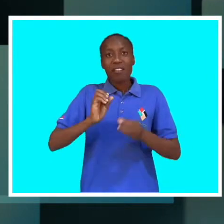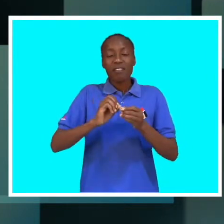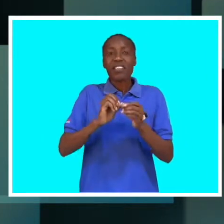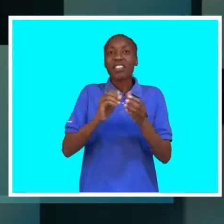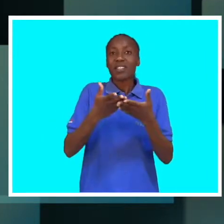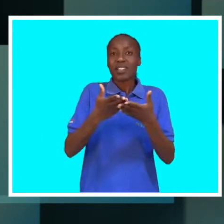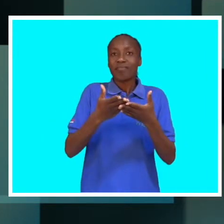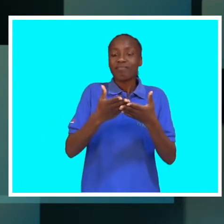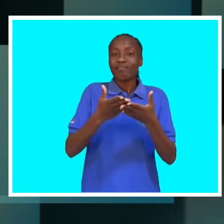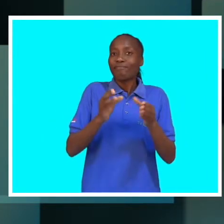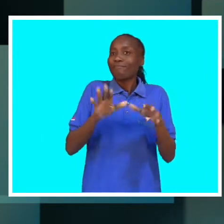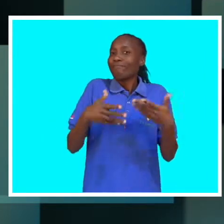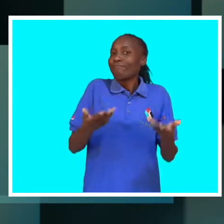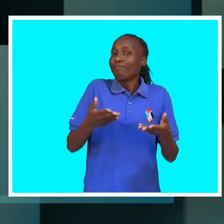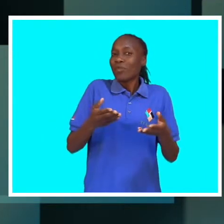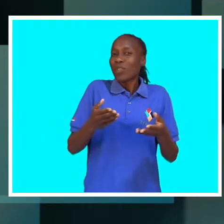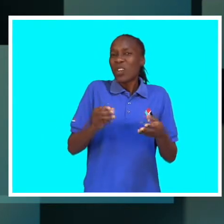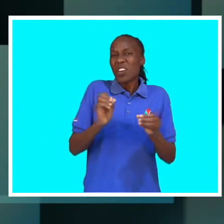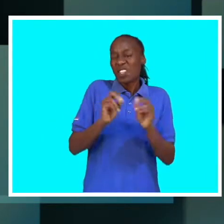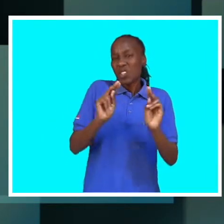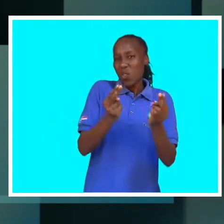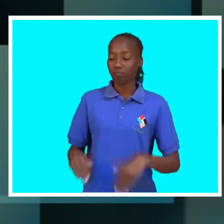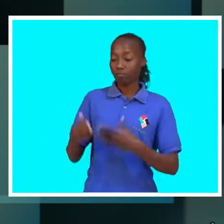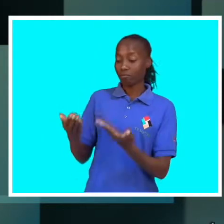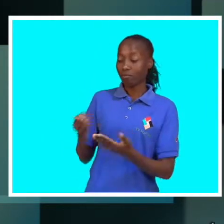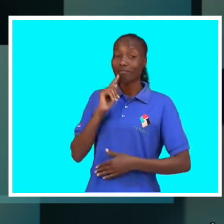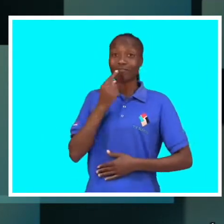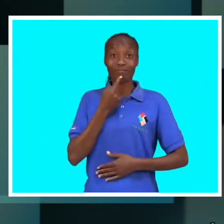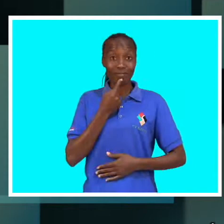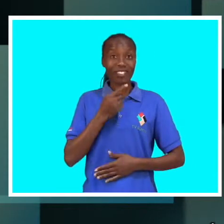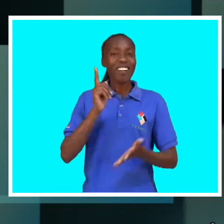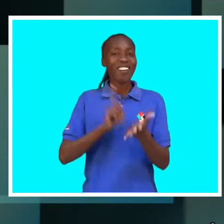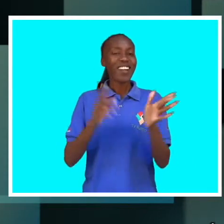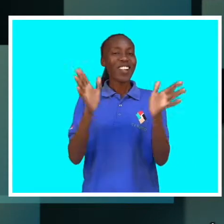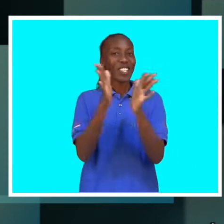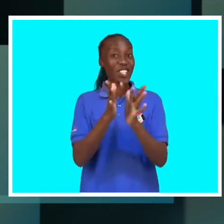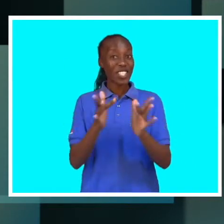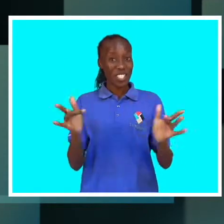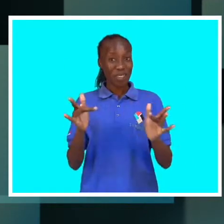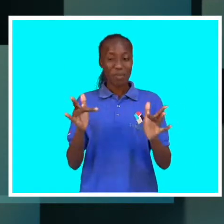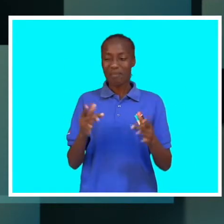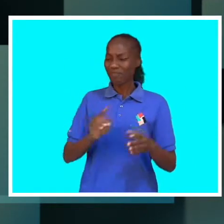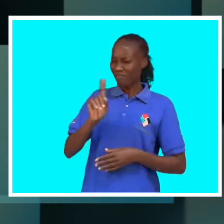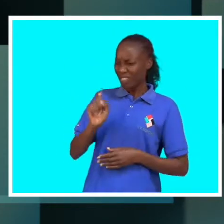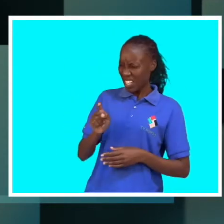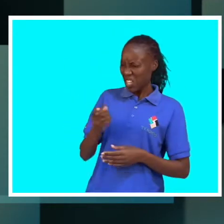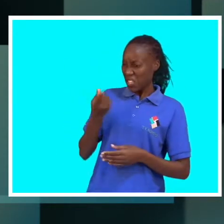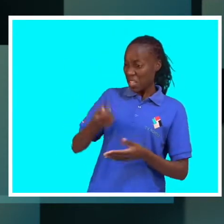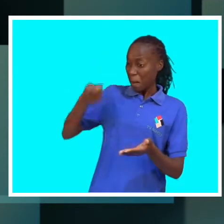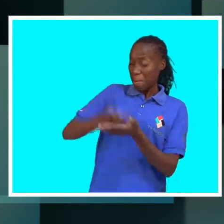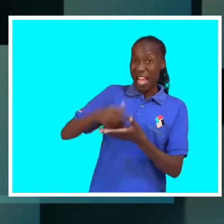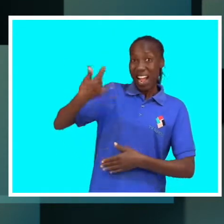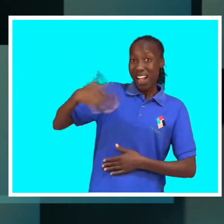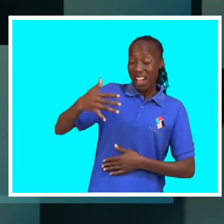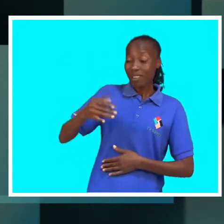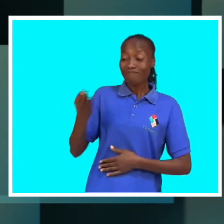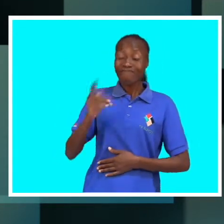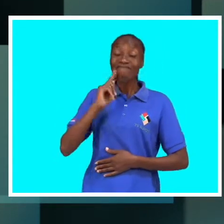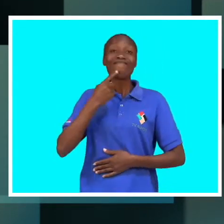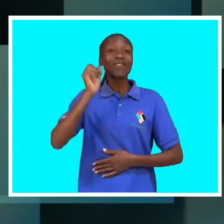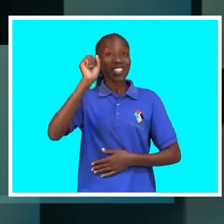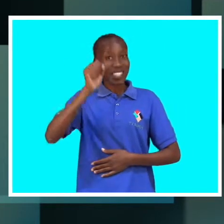monta uma mota idêntica a esta. Este é mais simples. Fica mais simples, por E o preço também fica mais